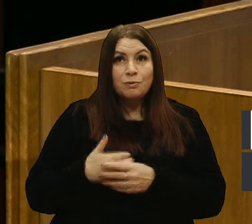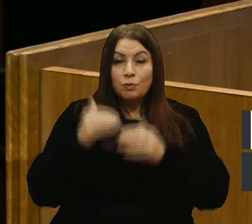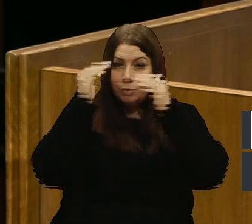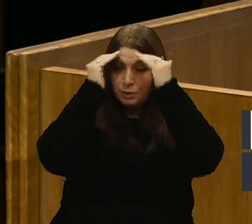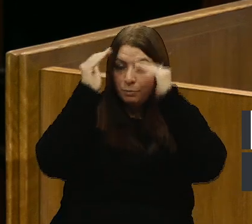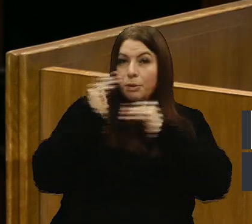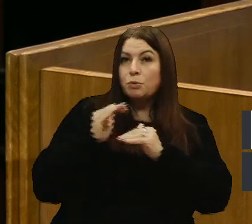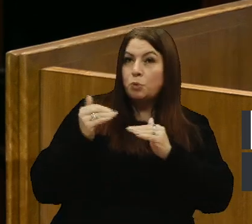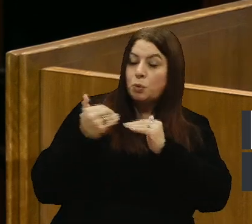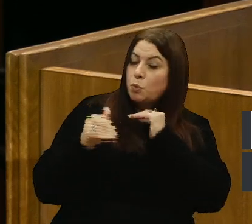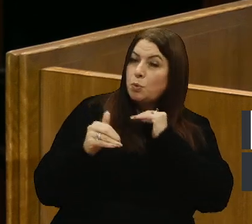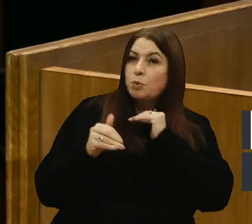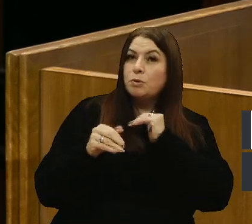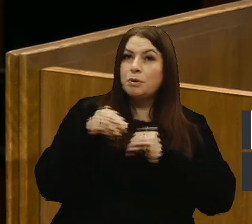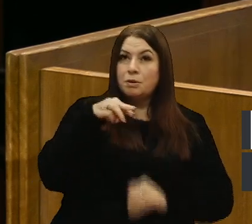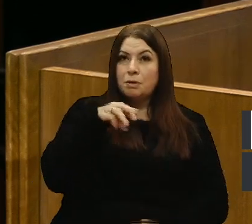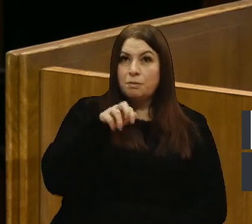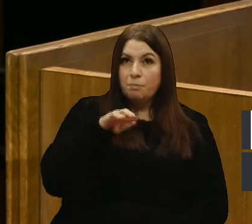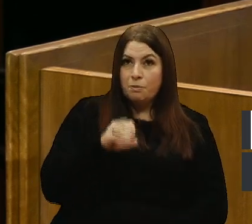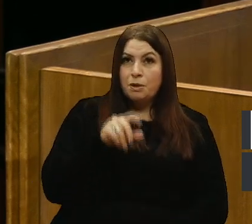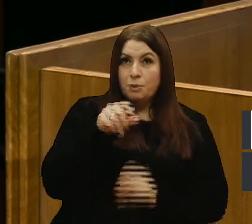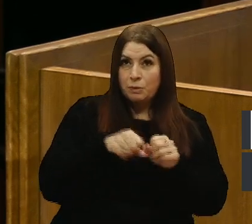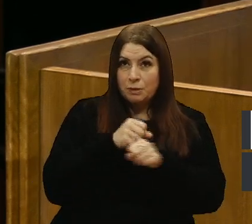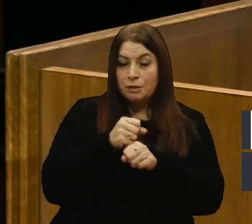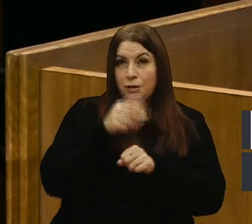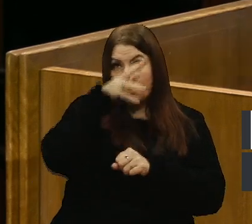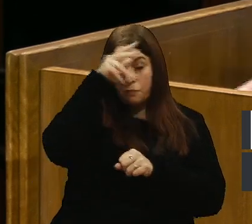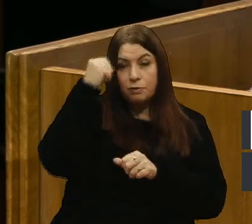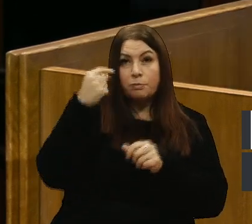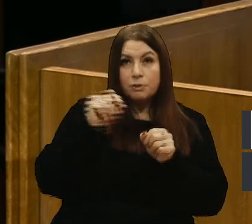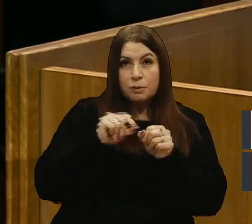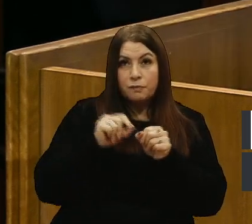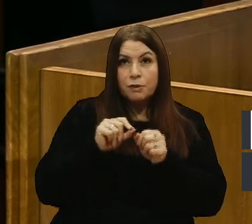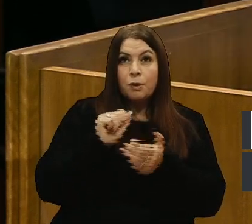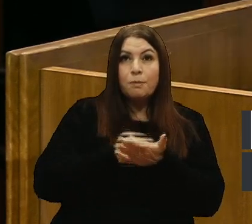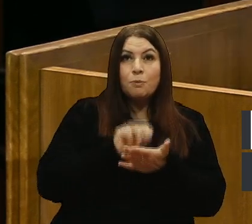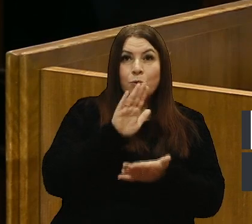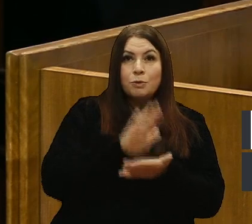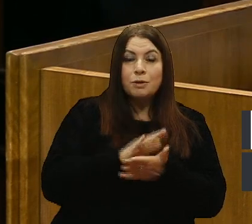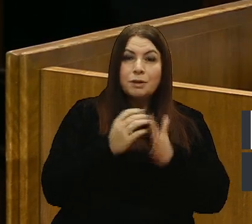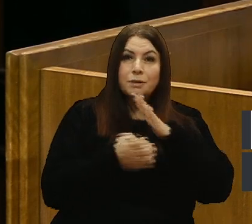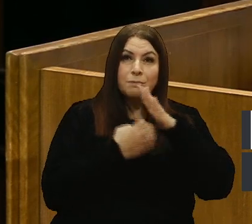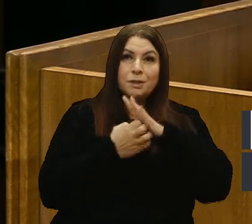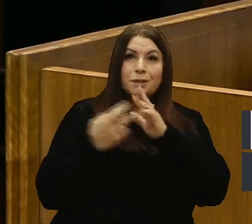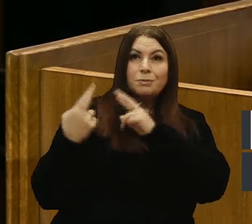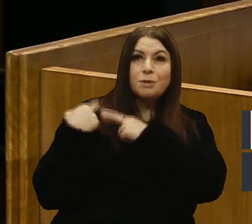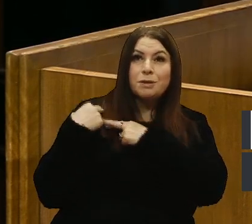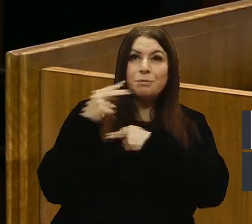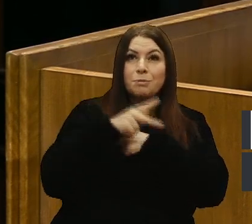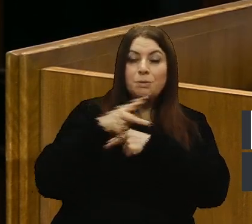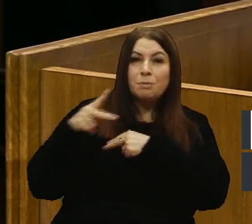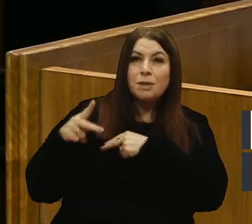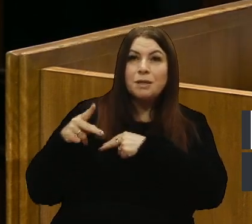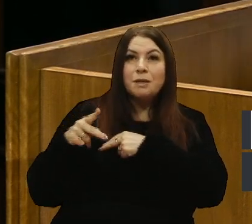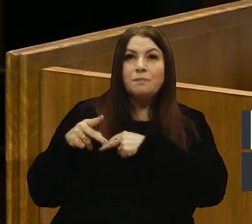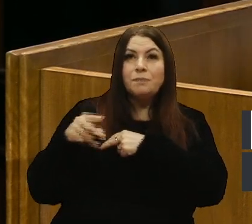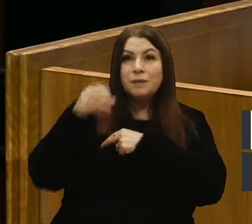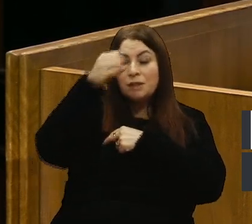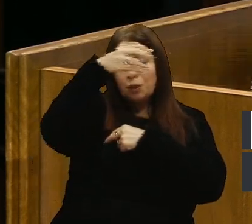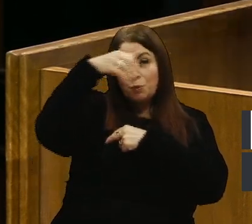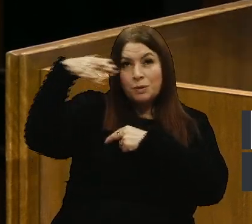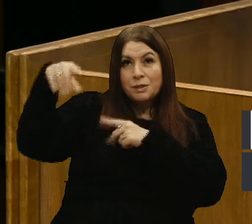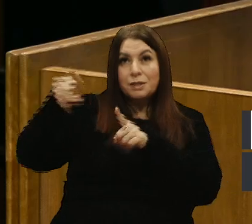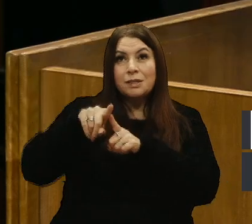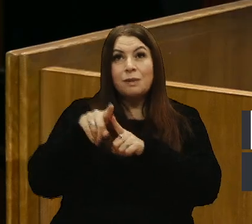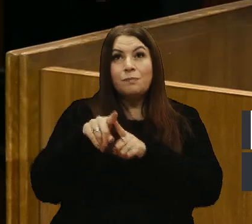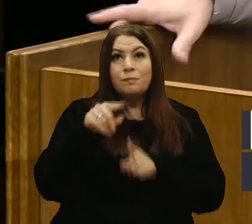àqueles que discordam, em maio desse ano, a Prefeitura precisou multar a empresa responsável pela PPP da iluminação pública